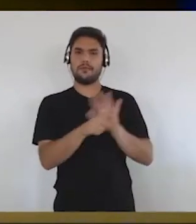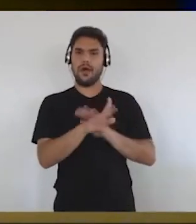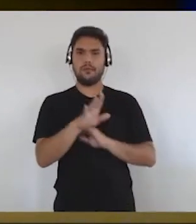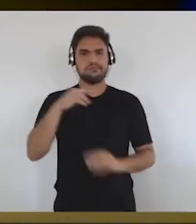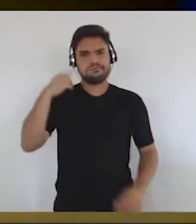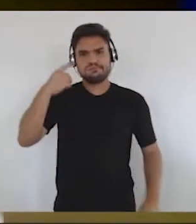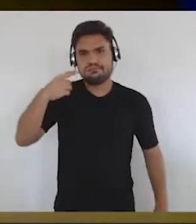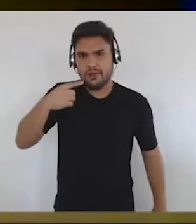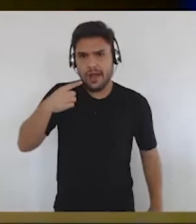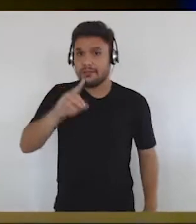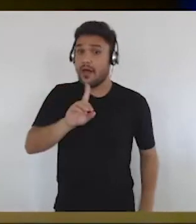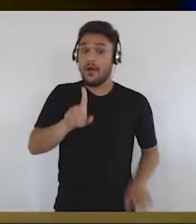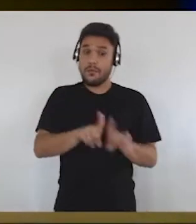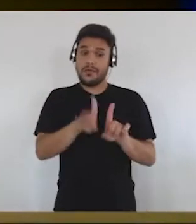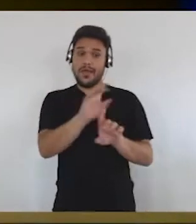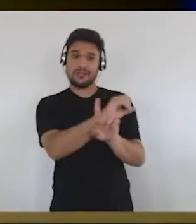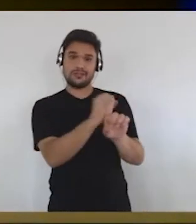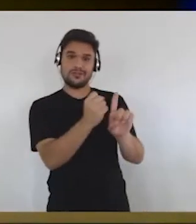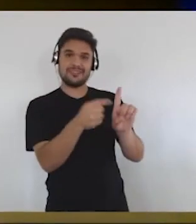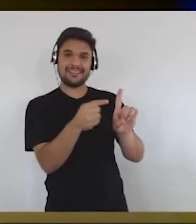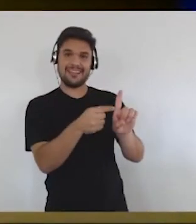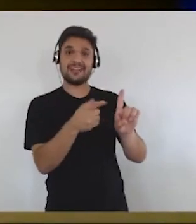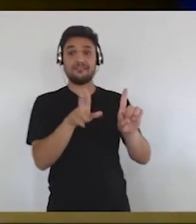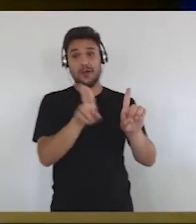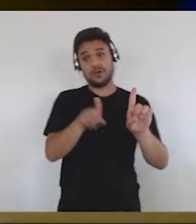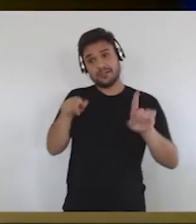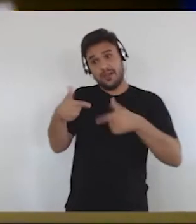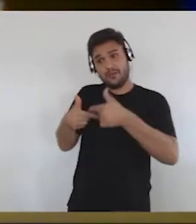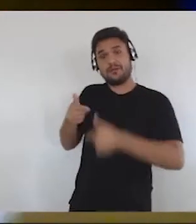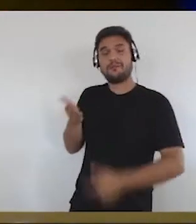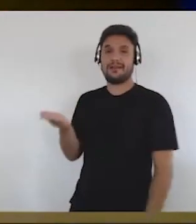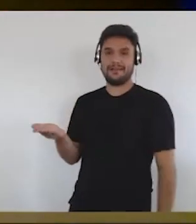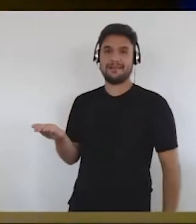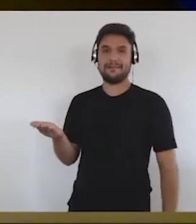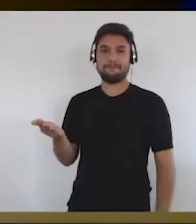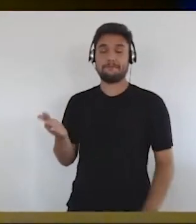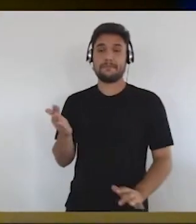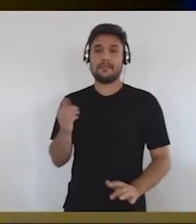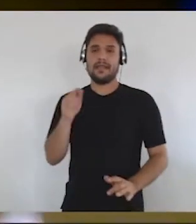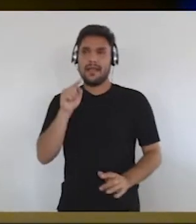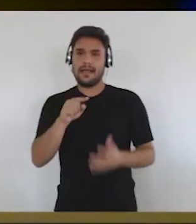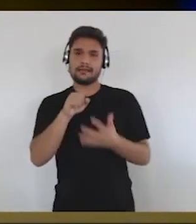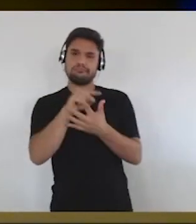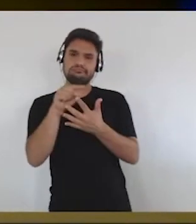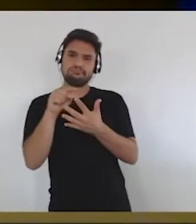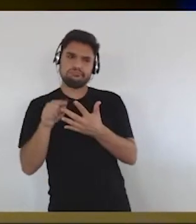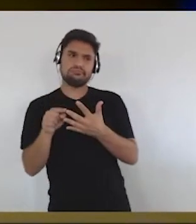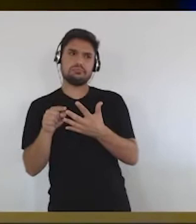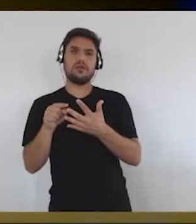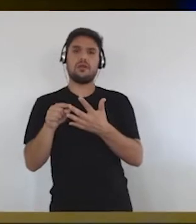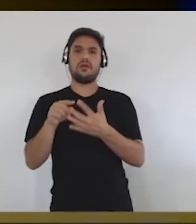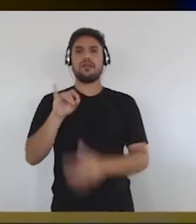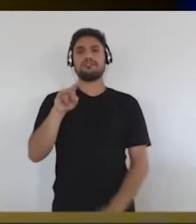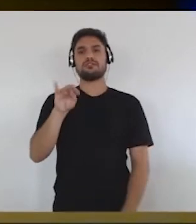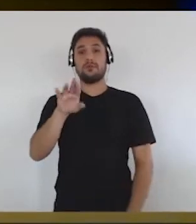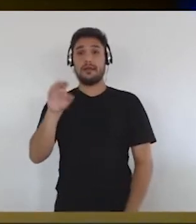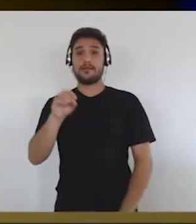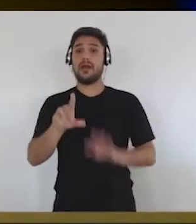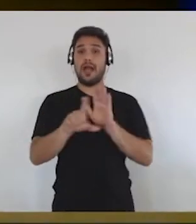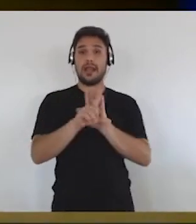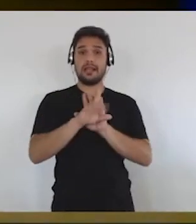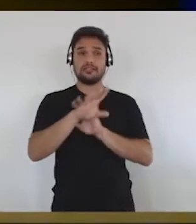advogado, mas sim da sociedade que se vale dos seus serviços. Dentre esses instrumentos, veio recentemente a Lei de Abuso